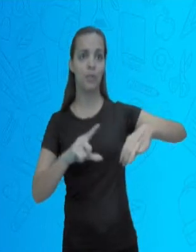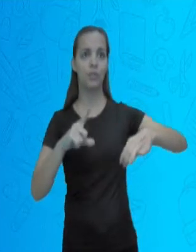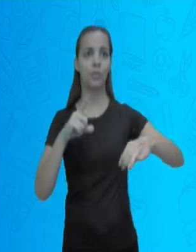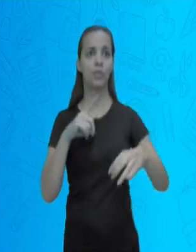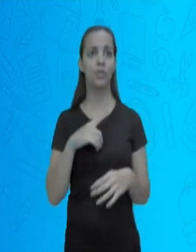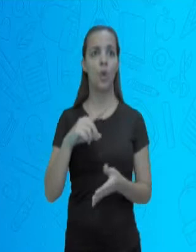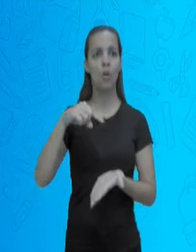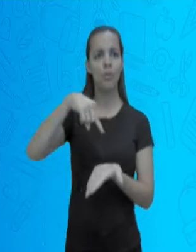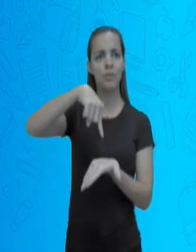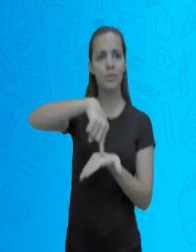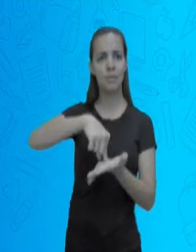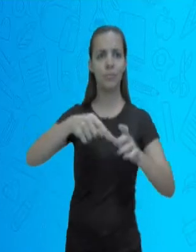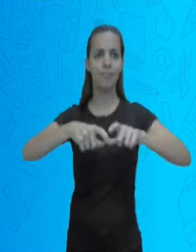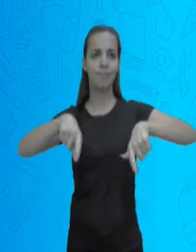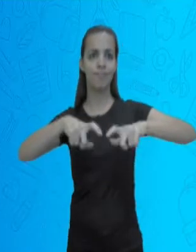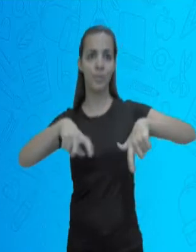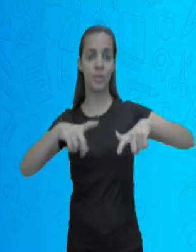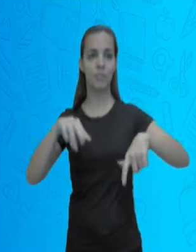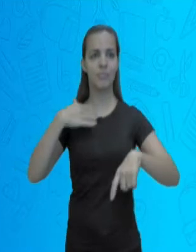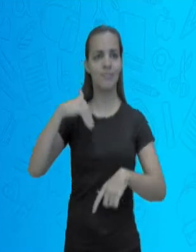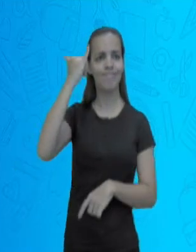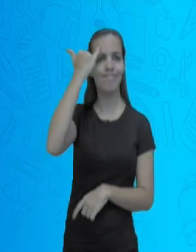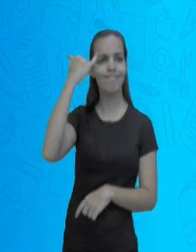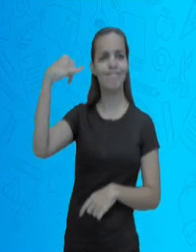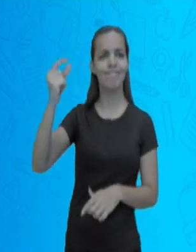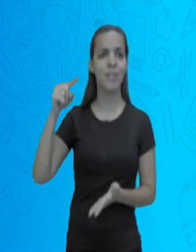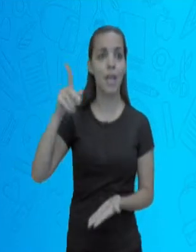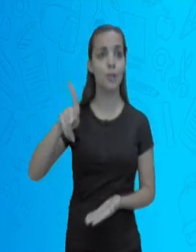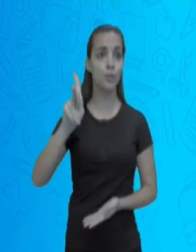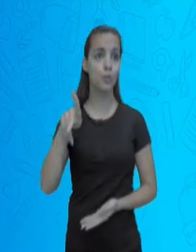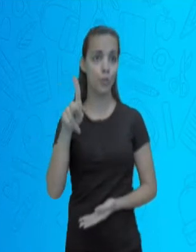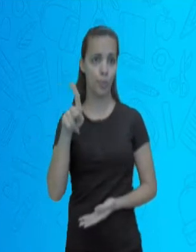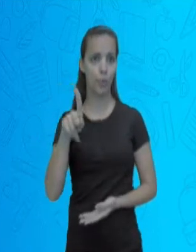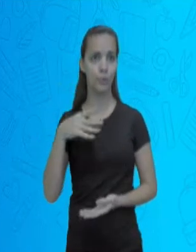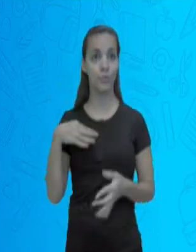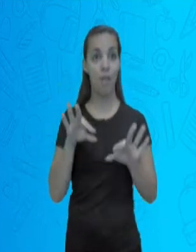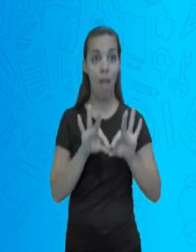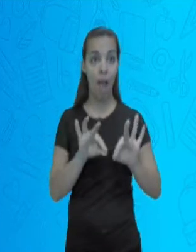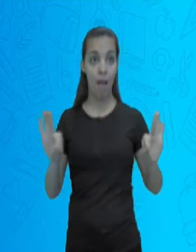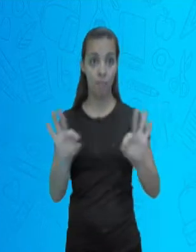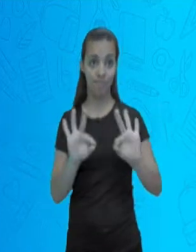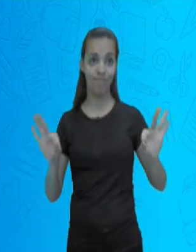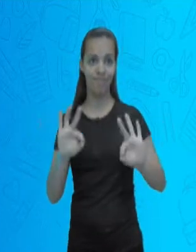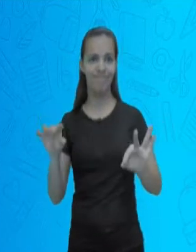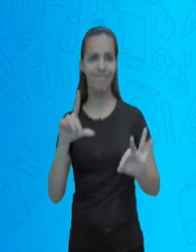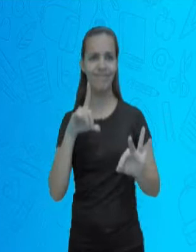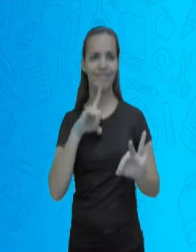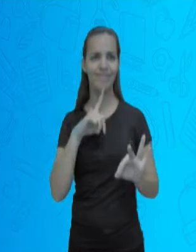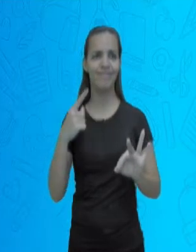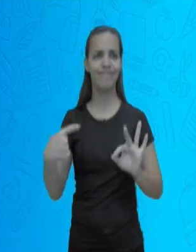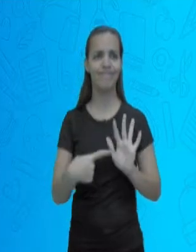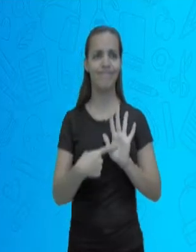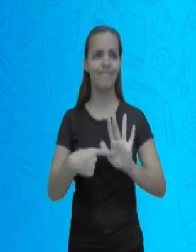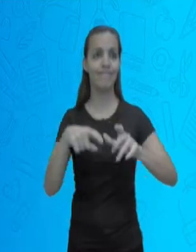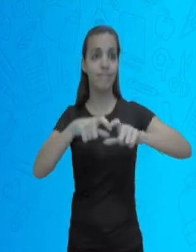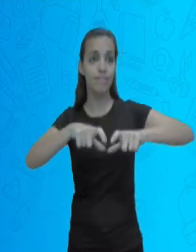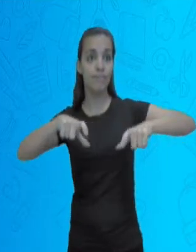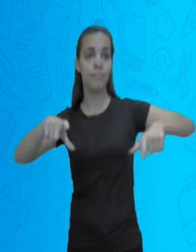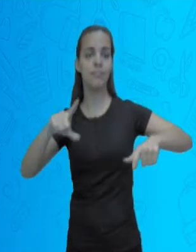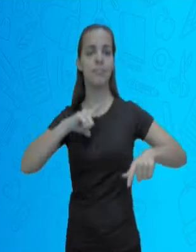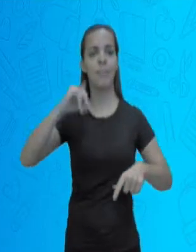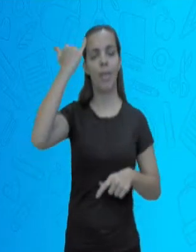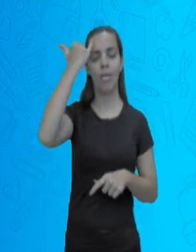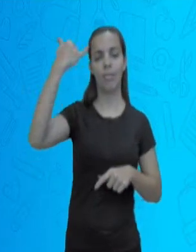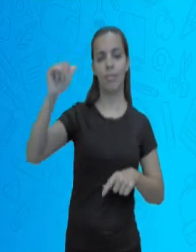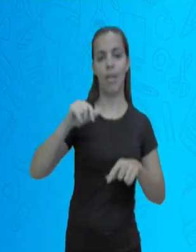campo dão ideia de pontos. As linhas que delimitam o campo dão a ideia de partes de reta e